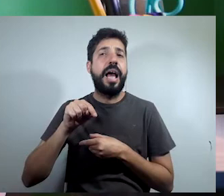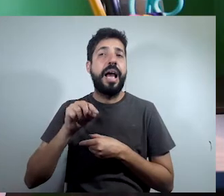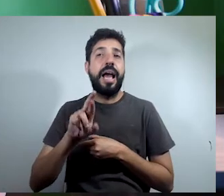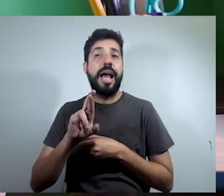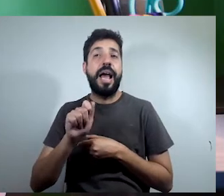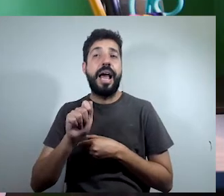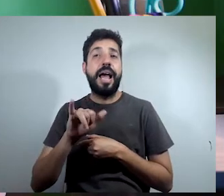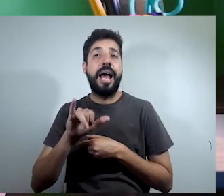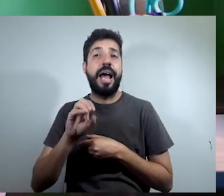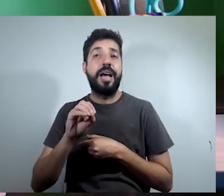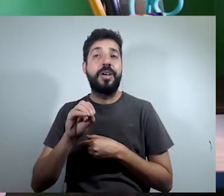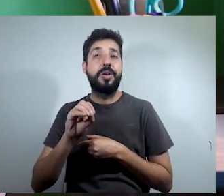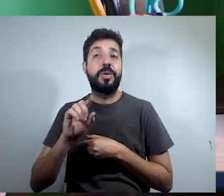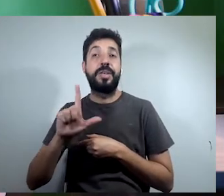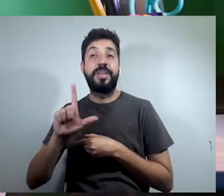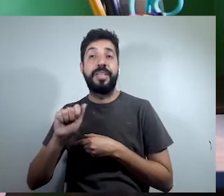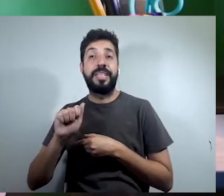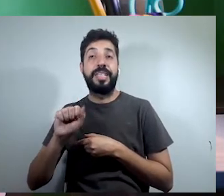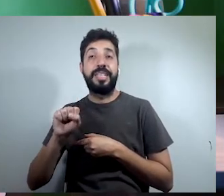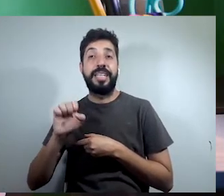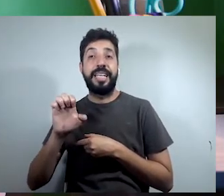raio laser.